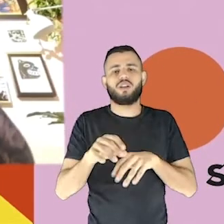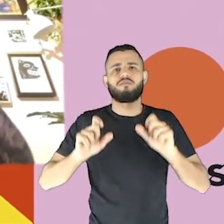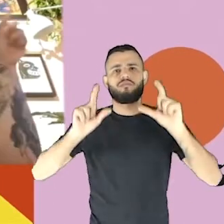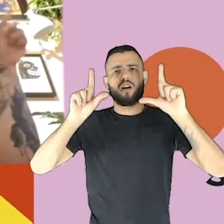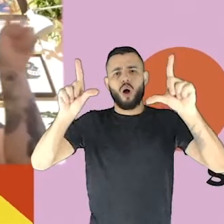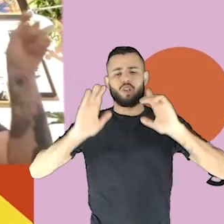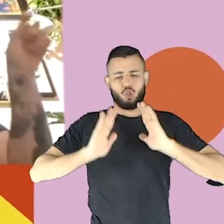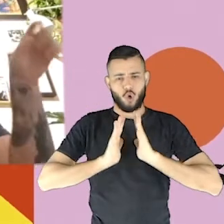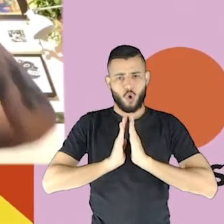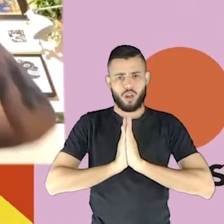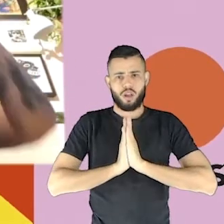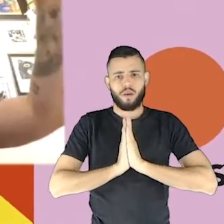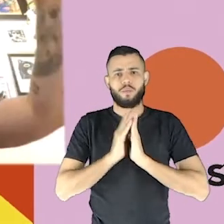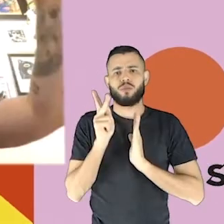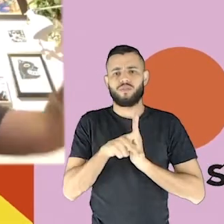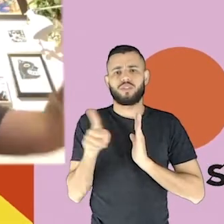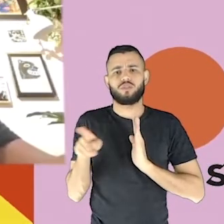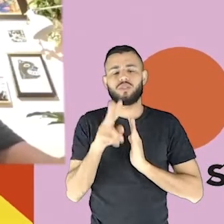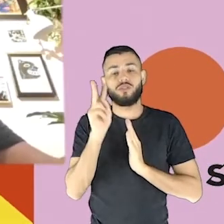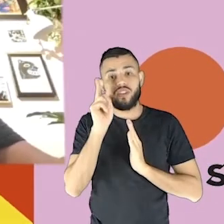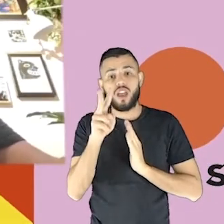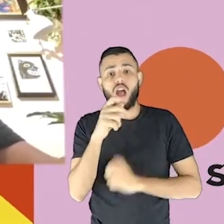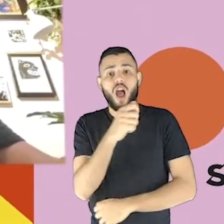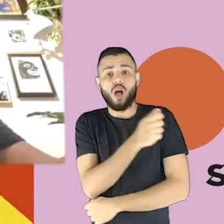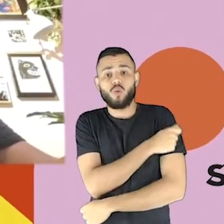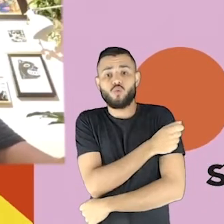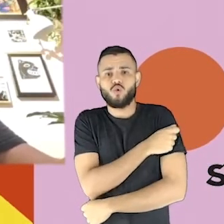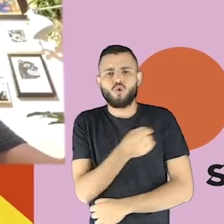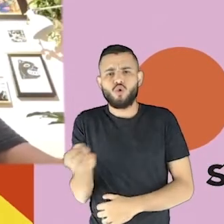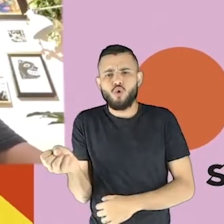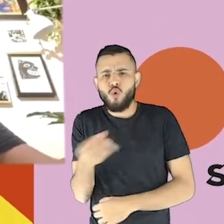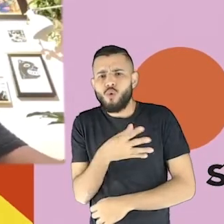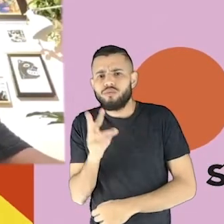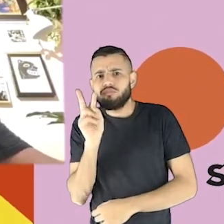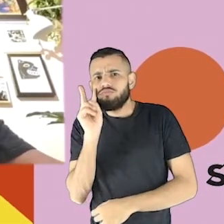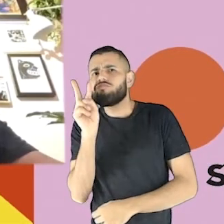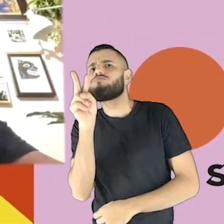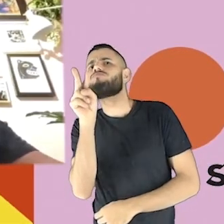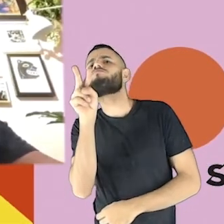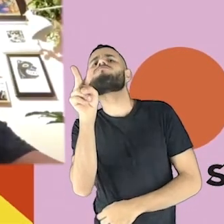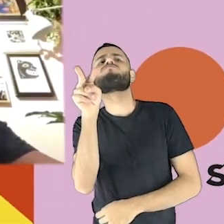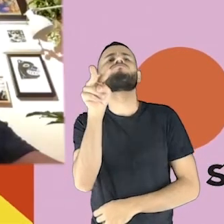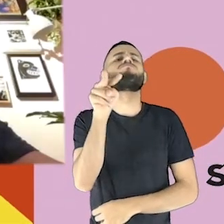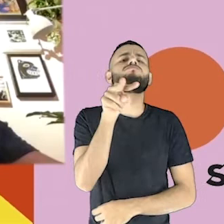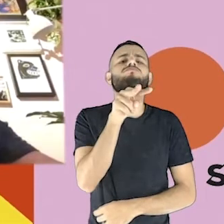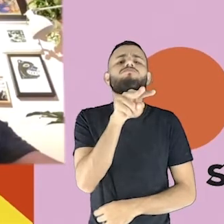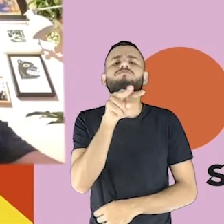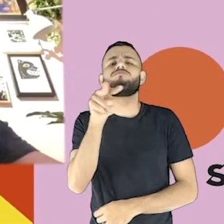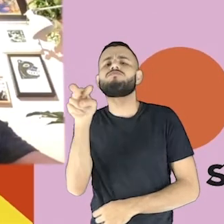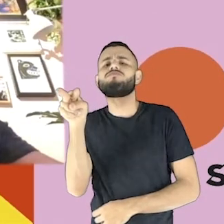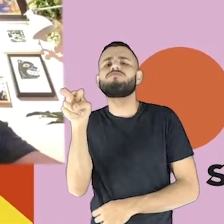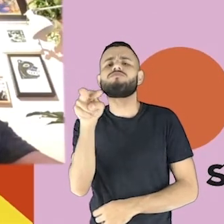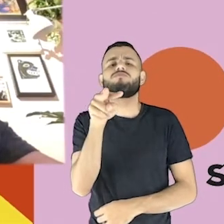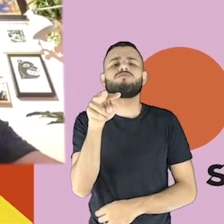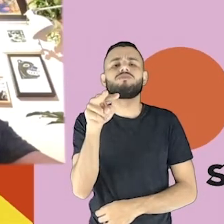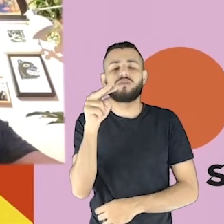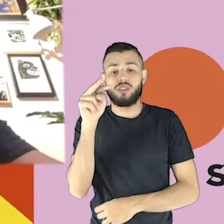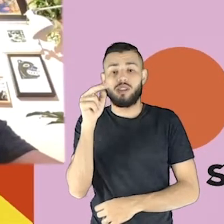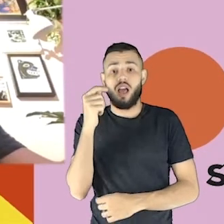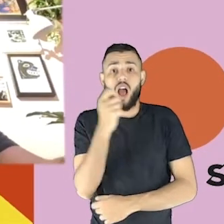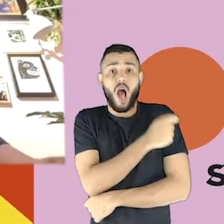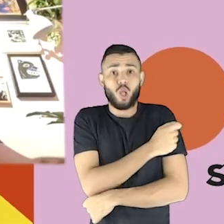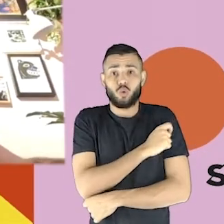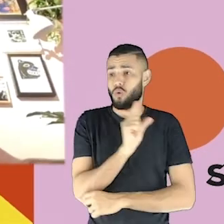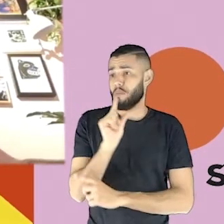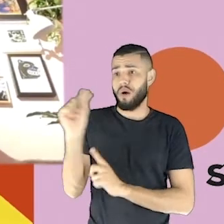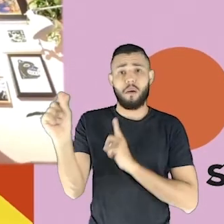tal, tá lá no quadro, aula de yoga, professor Cristiano. A gente vê muitos alunos novatos olharem assim, só meterem a cabeça e olhar lá para dentro, e você vê muito